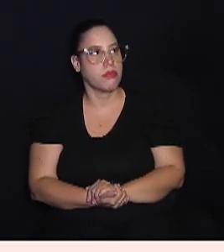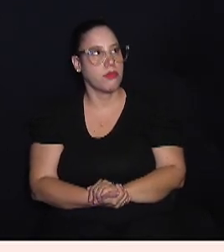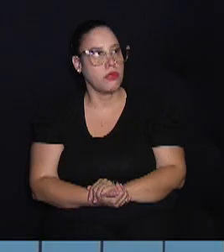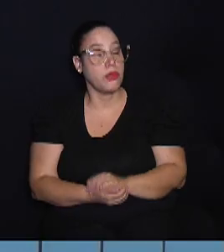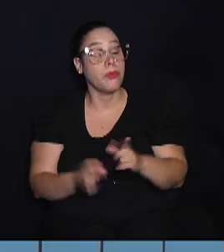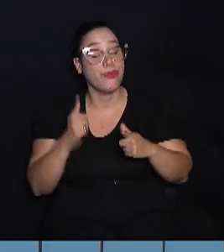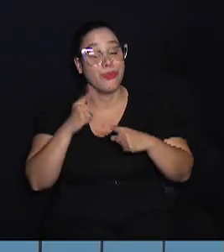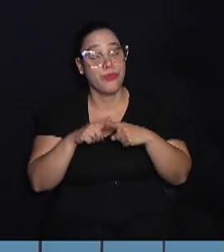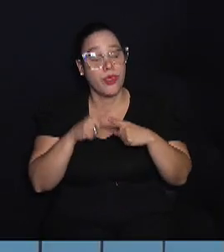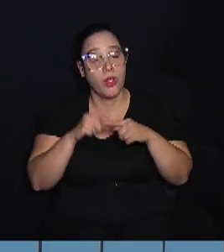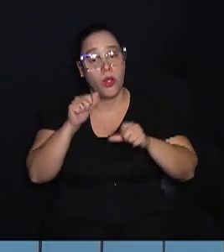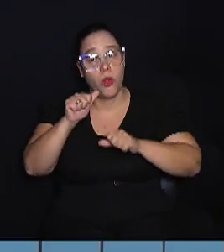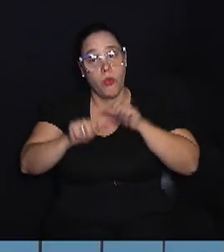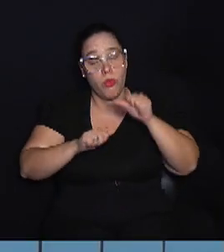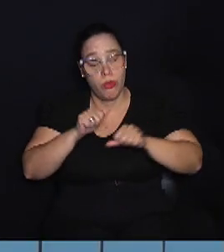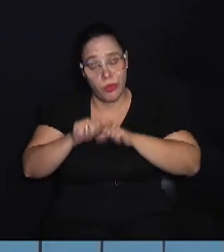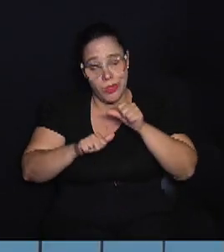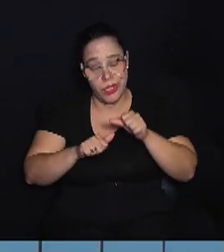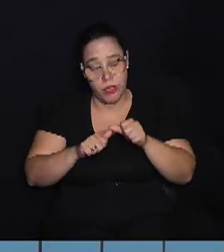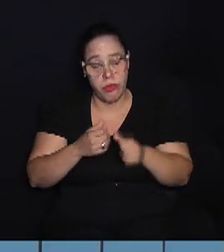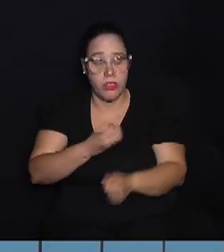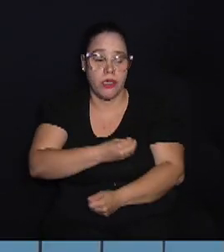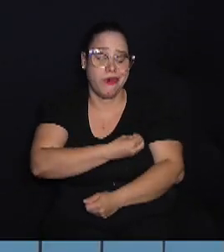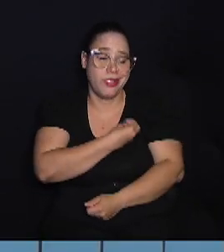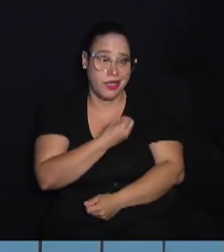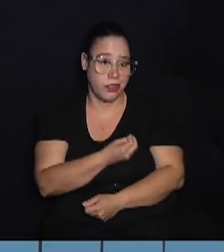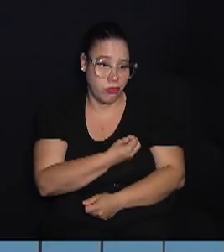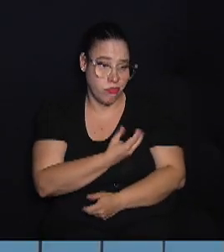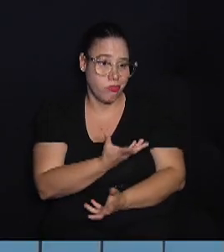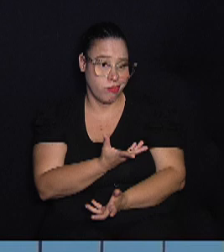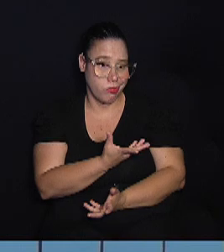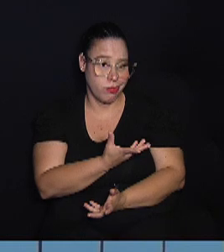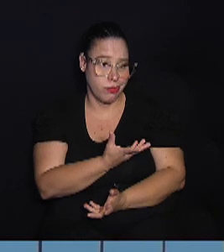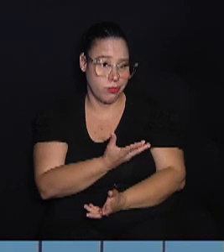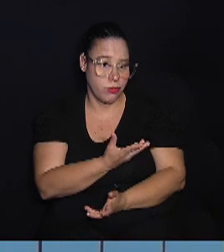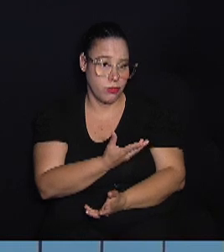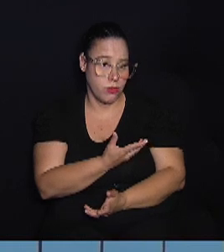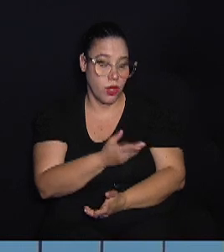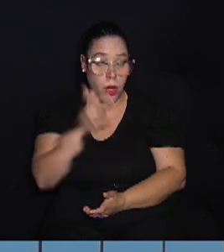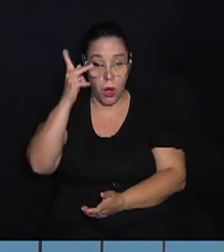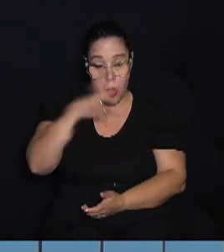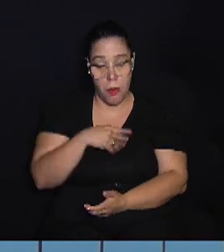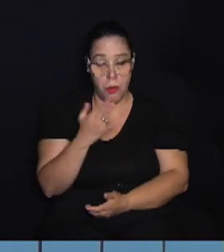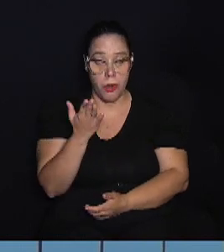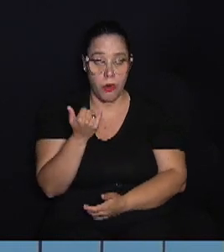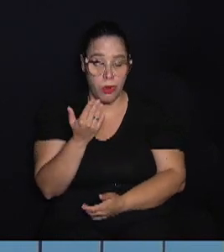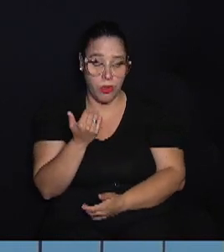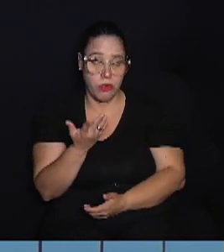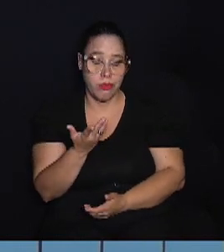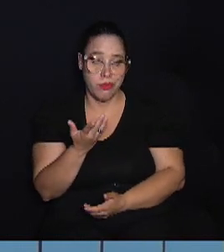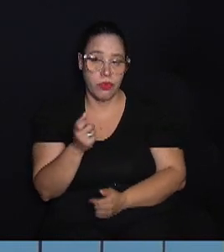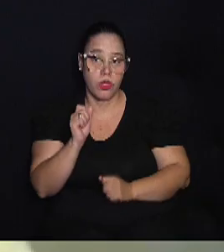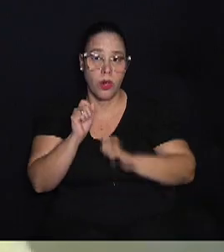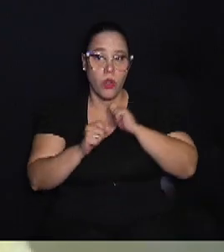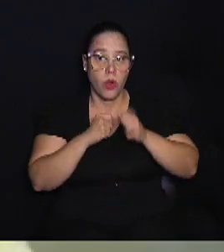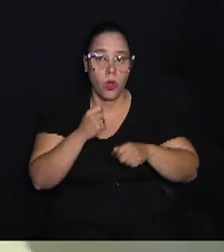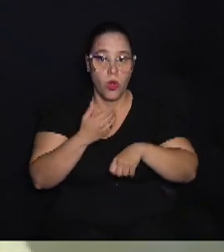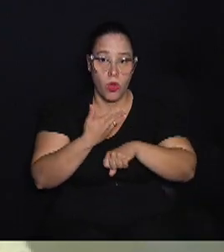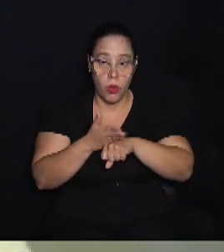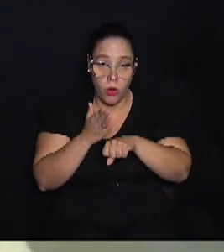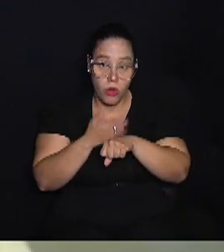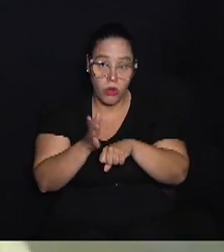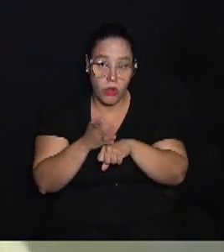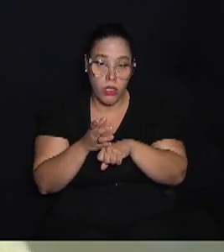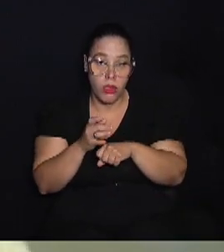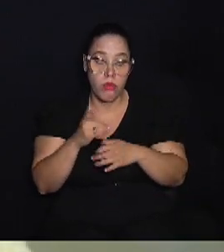Porque nós mudamos os nossos hábitos, né, de preparar a nossa própria comida, e aí, como a gente prepara, a gente tem alimentos